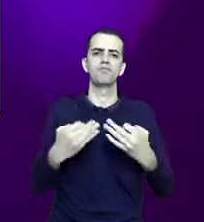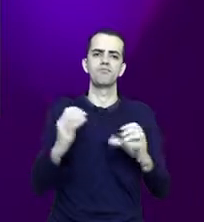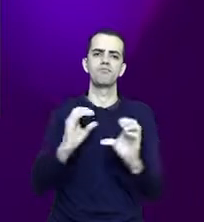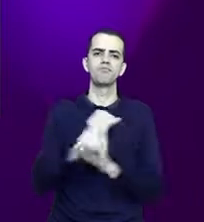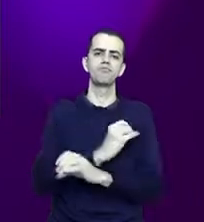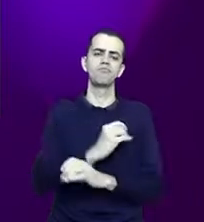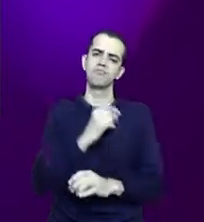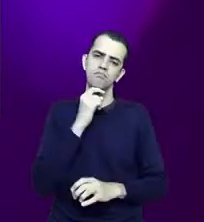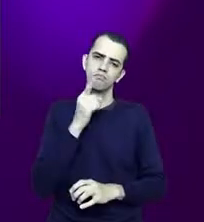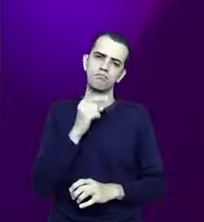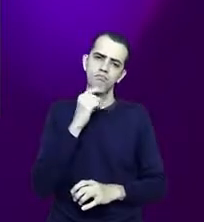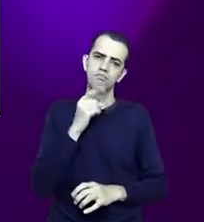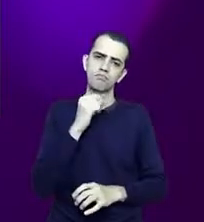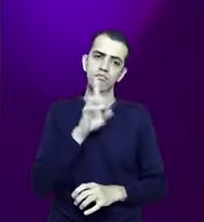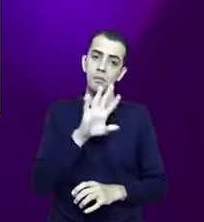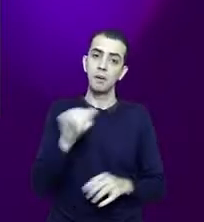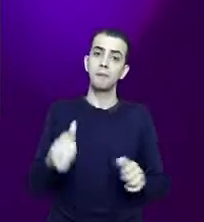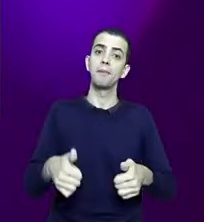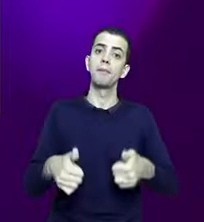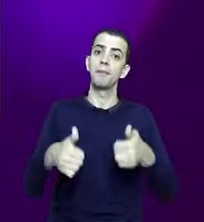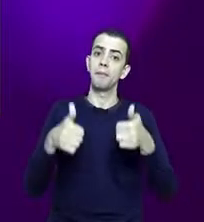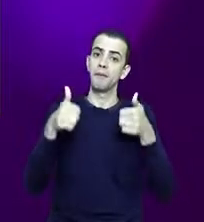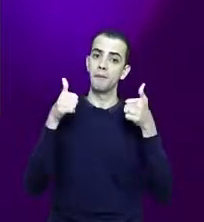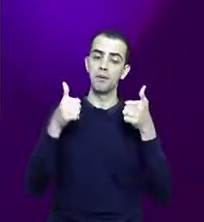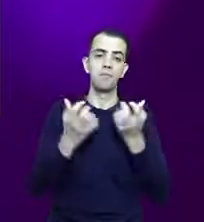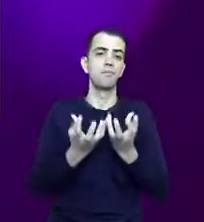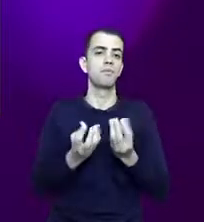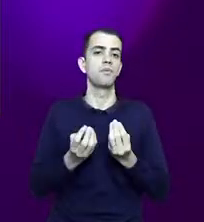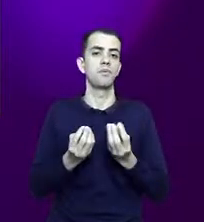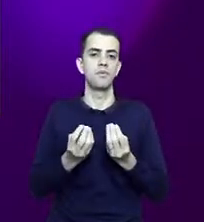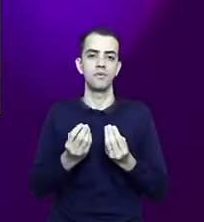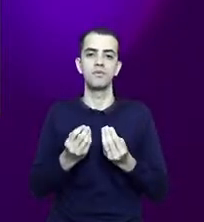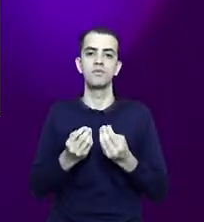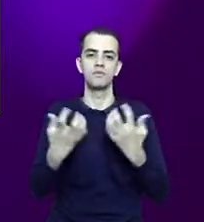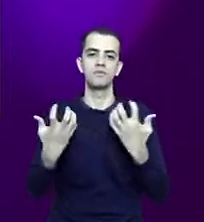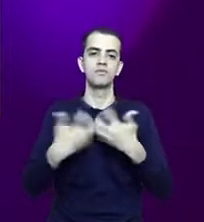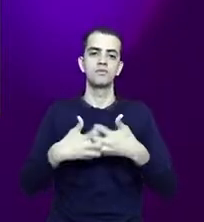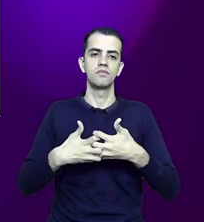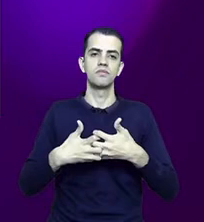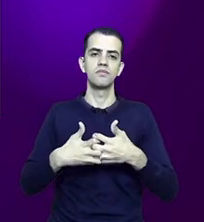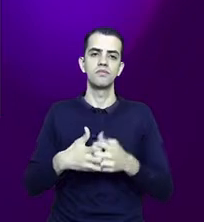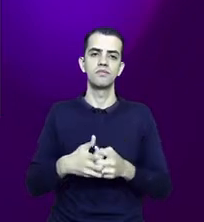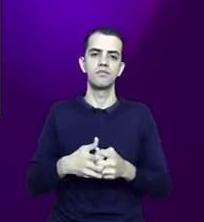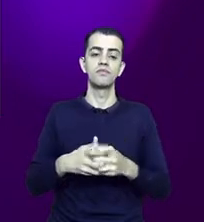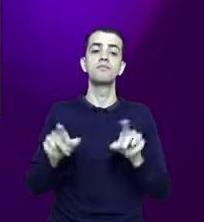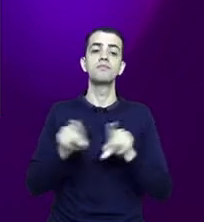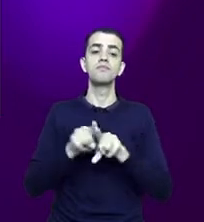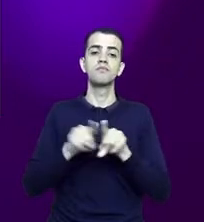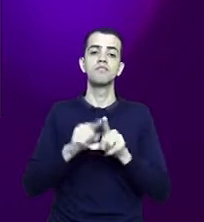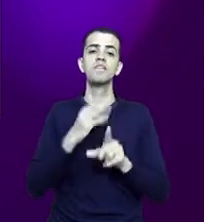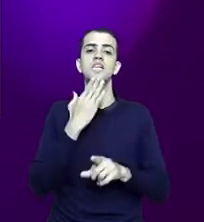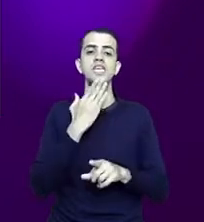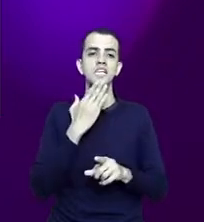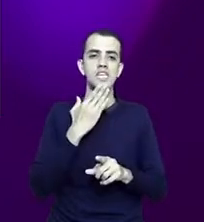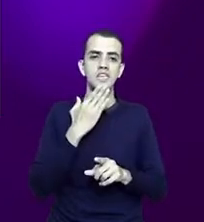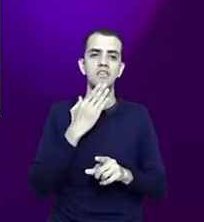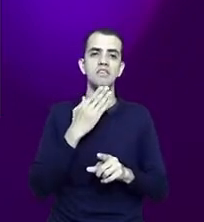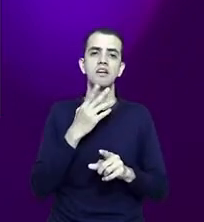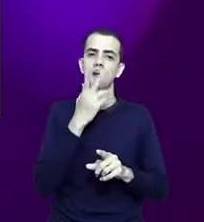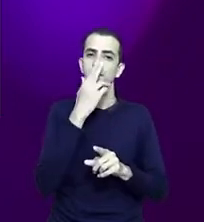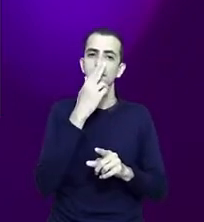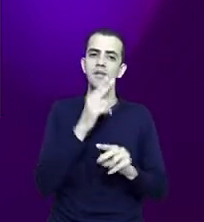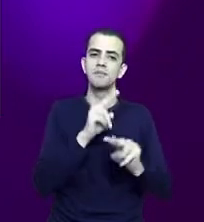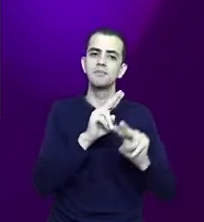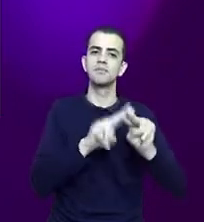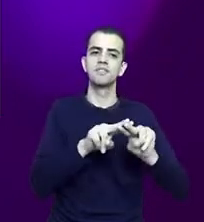gente consegue melhorar bastante a congruência. E essa deformidade é como se o semilunar tivesse